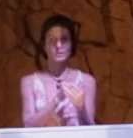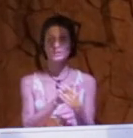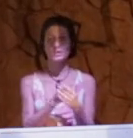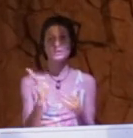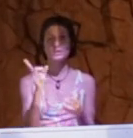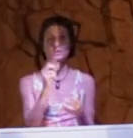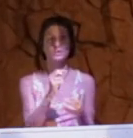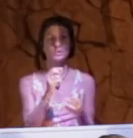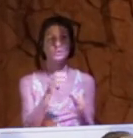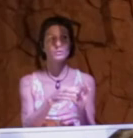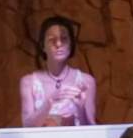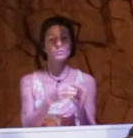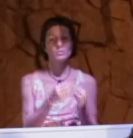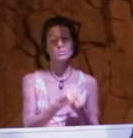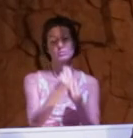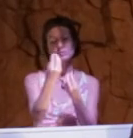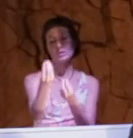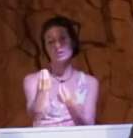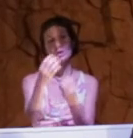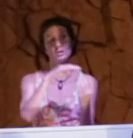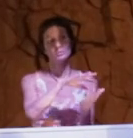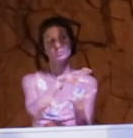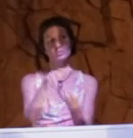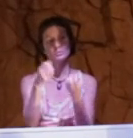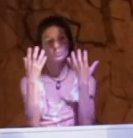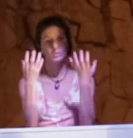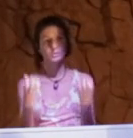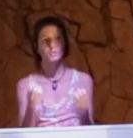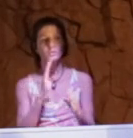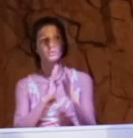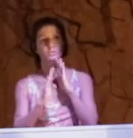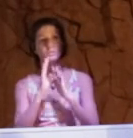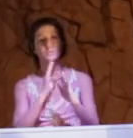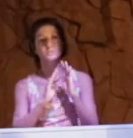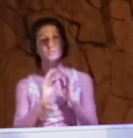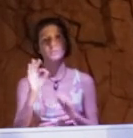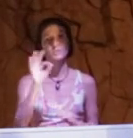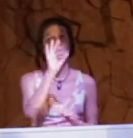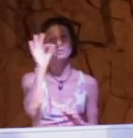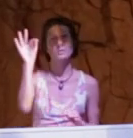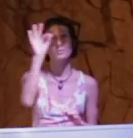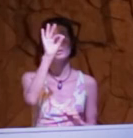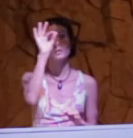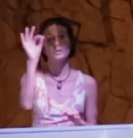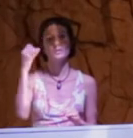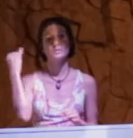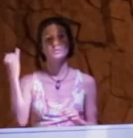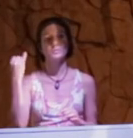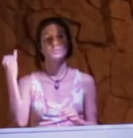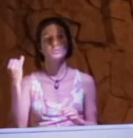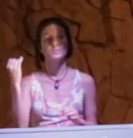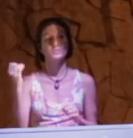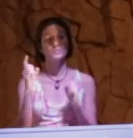E nesse livro eu falo sobre uma analogia sobre as abelhas e nós, a importância das abelhas na terra e a importância